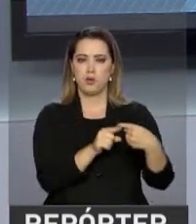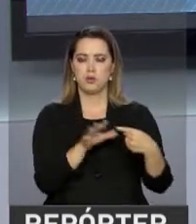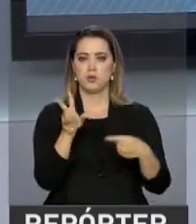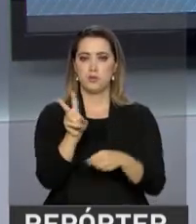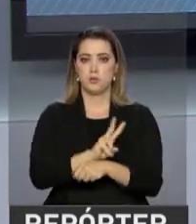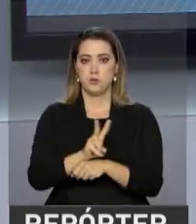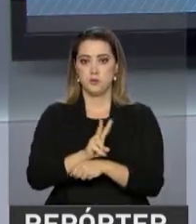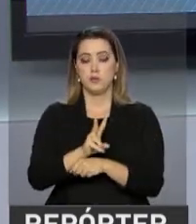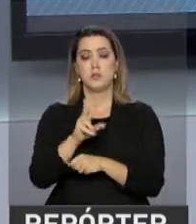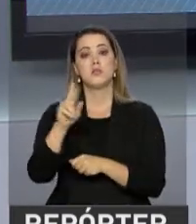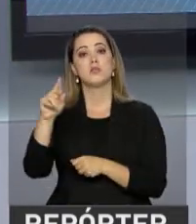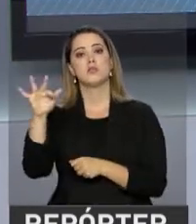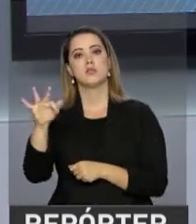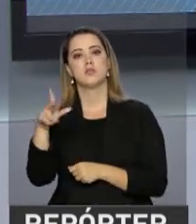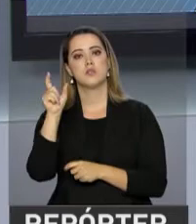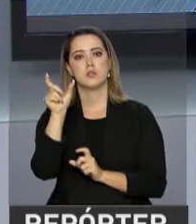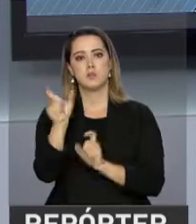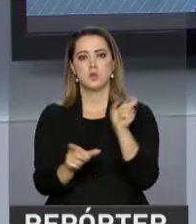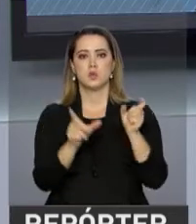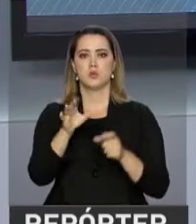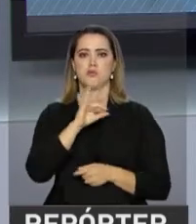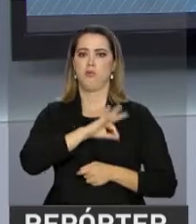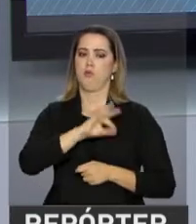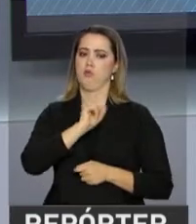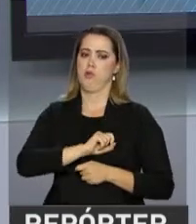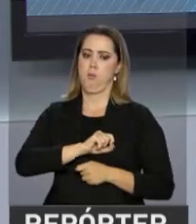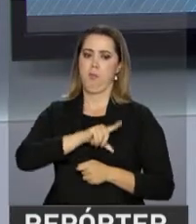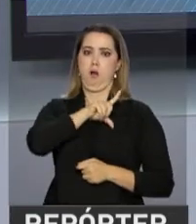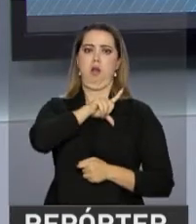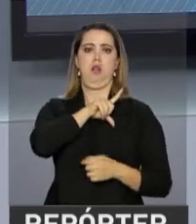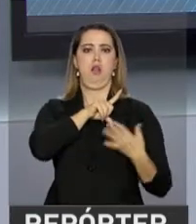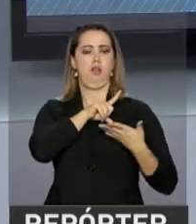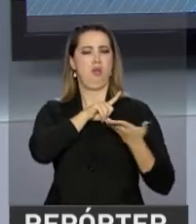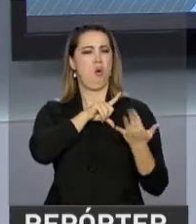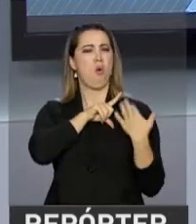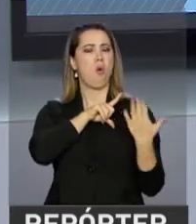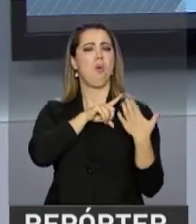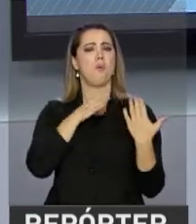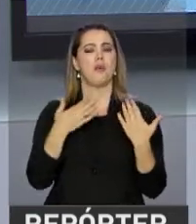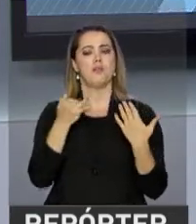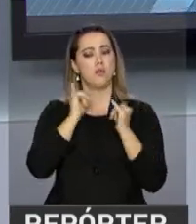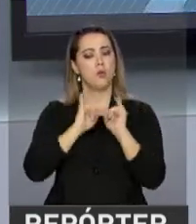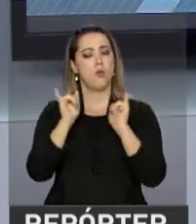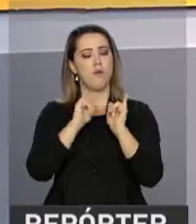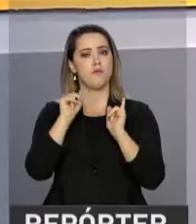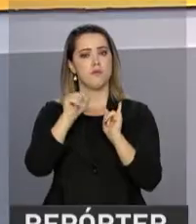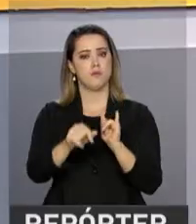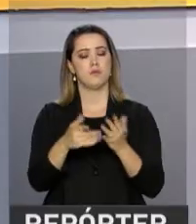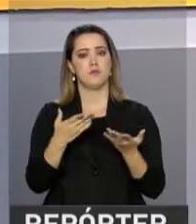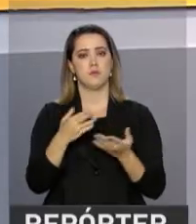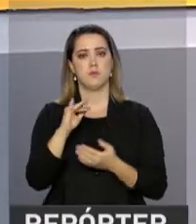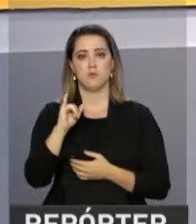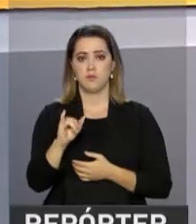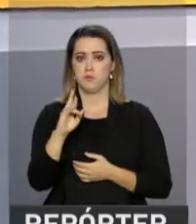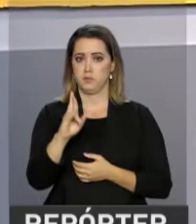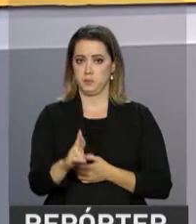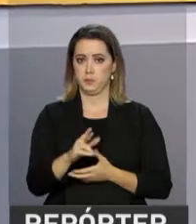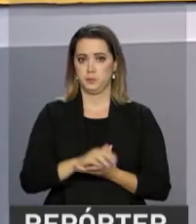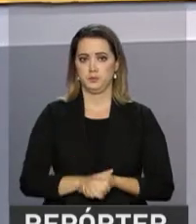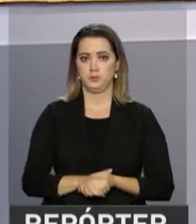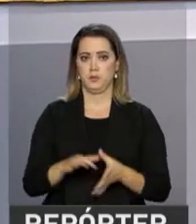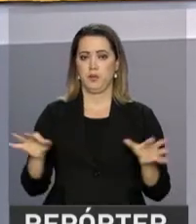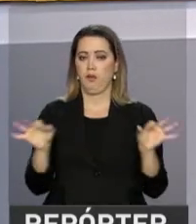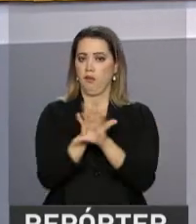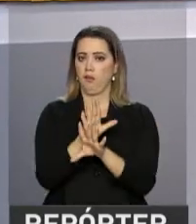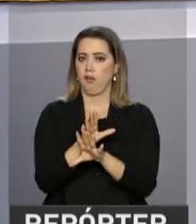fiscalização está nos contribuintes com rendimento incompatível com o patrimônio declarado terminar o ensino médio